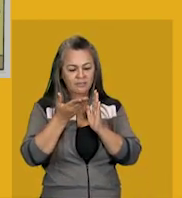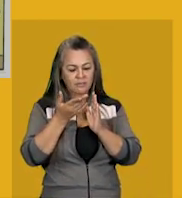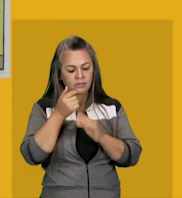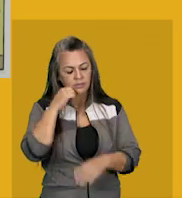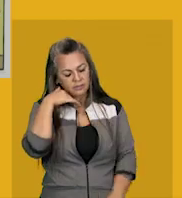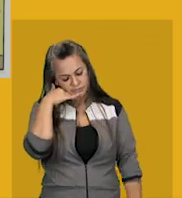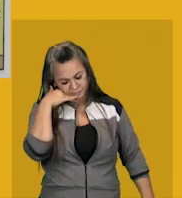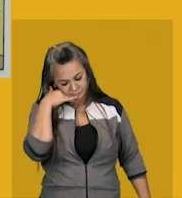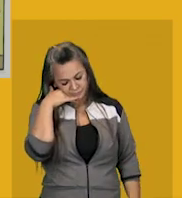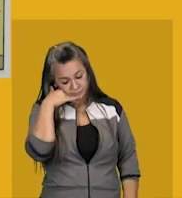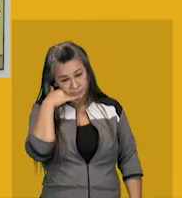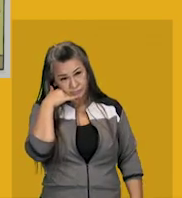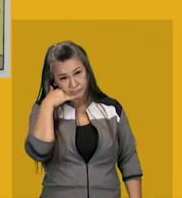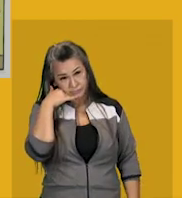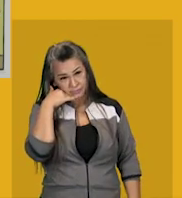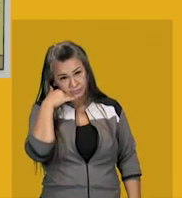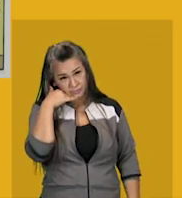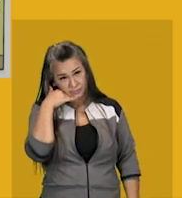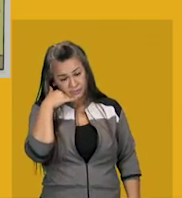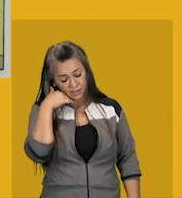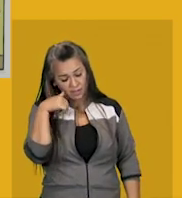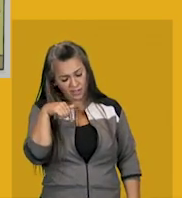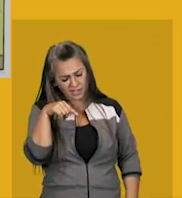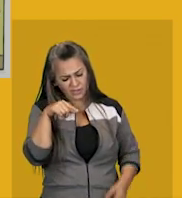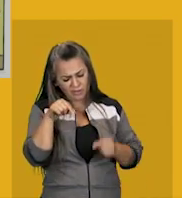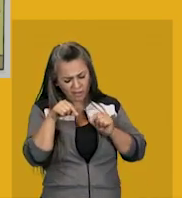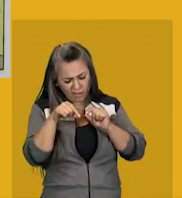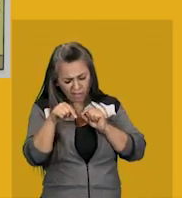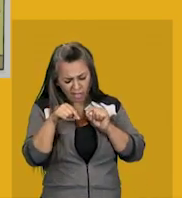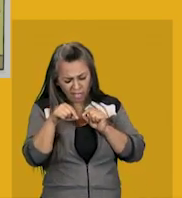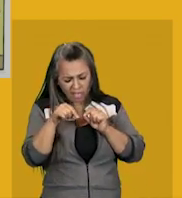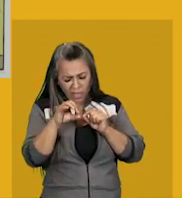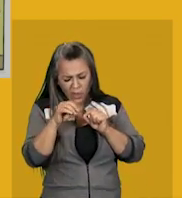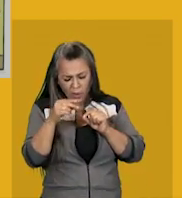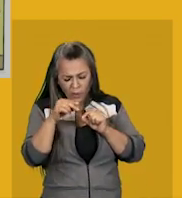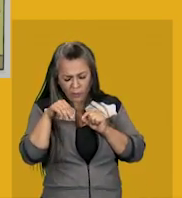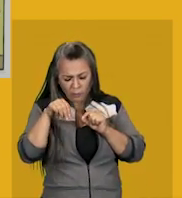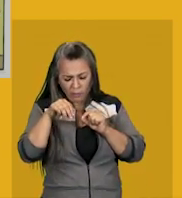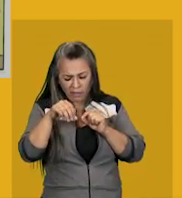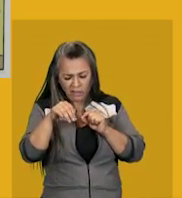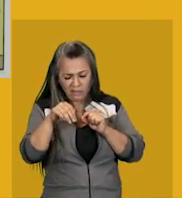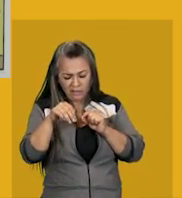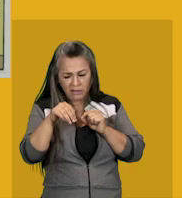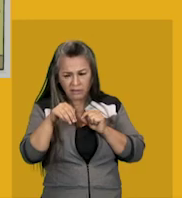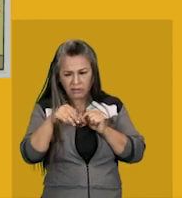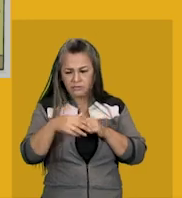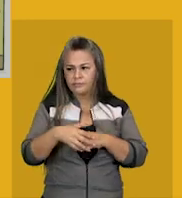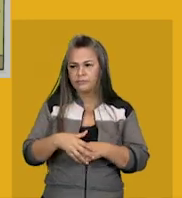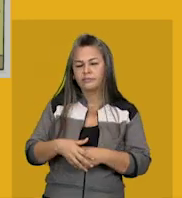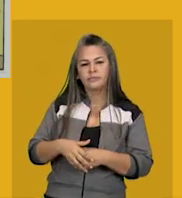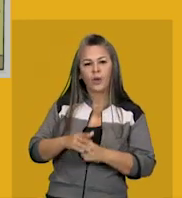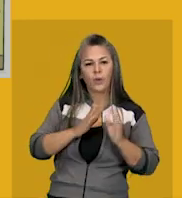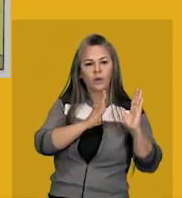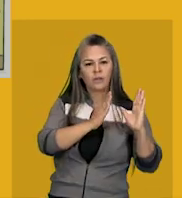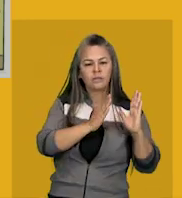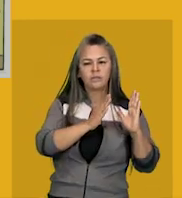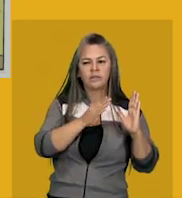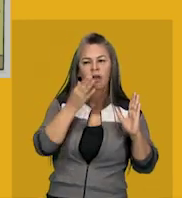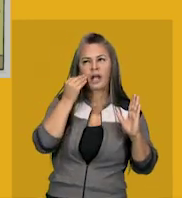cochilando. Ele responde para ele: isso é fiapo ou poeira? Aí o Garfield, todo irônico,